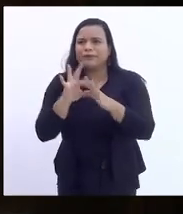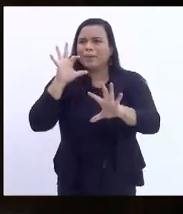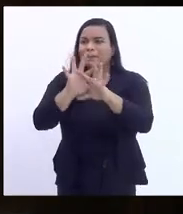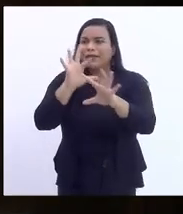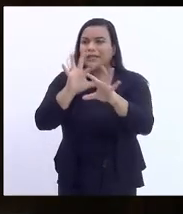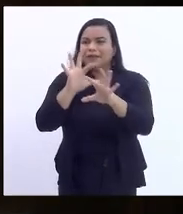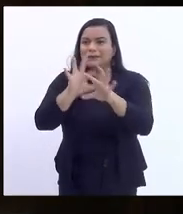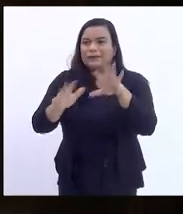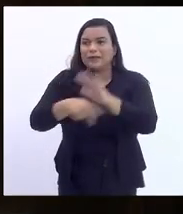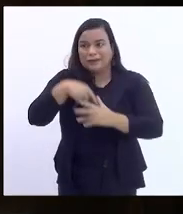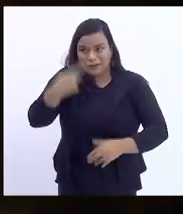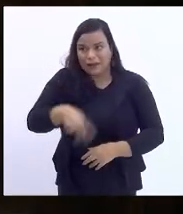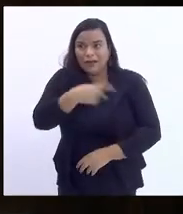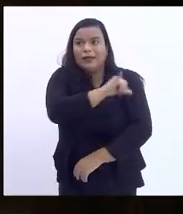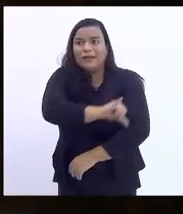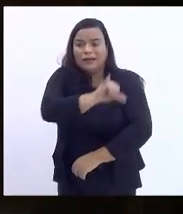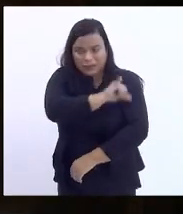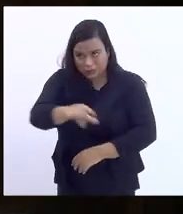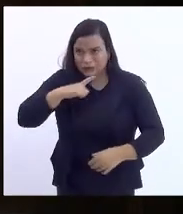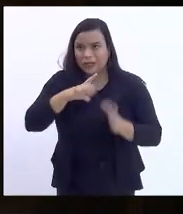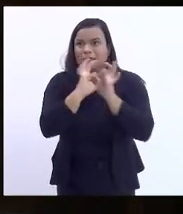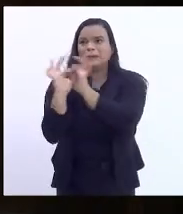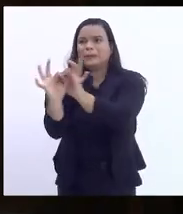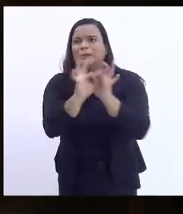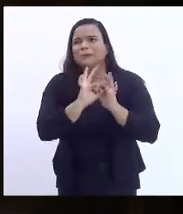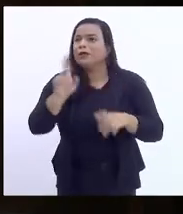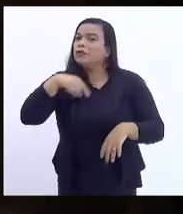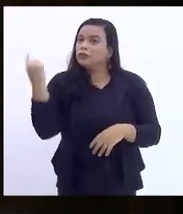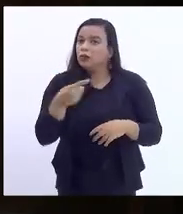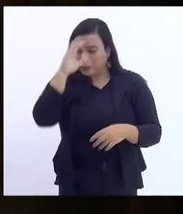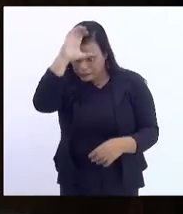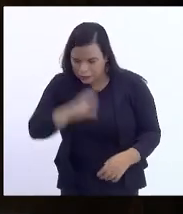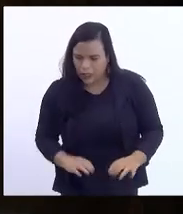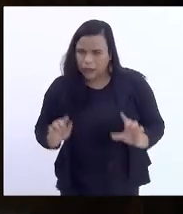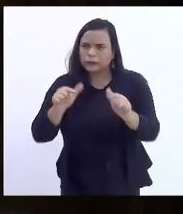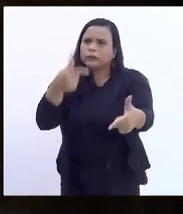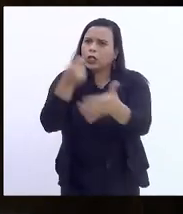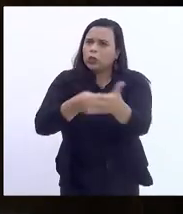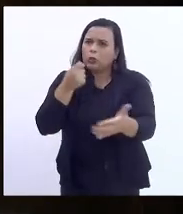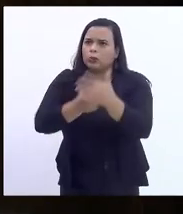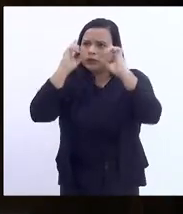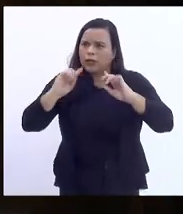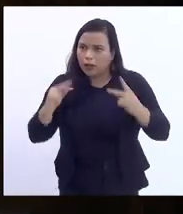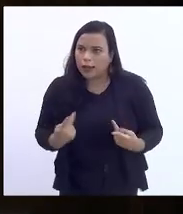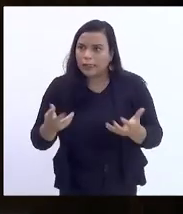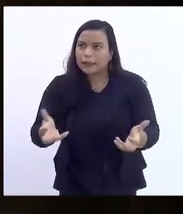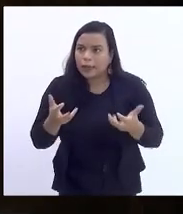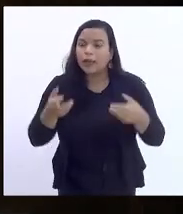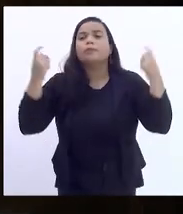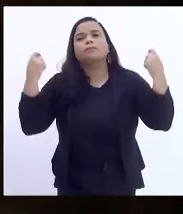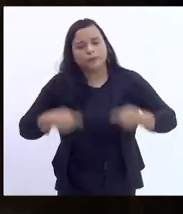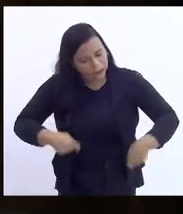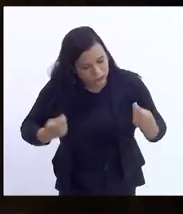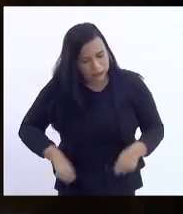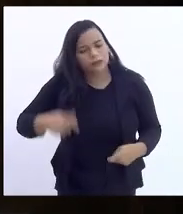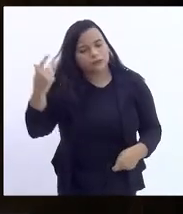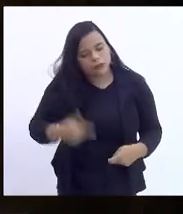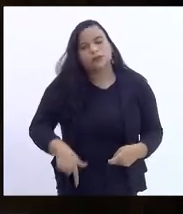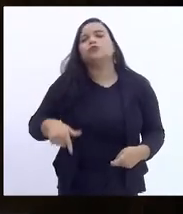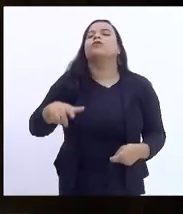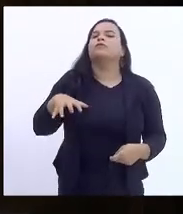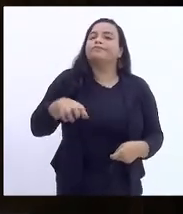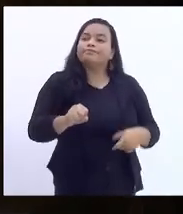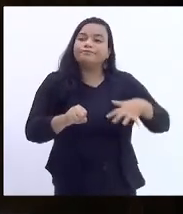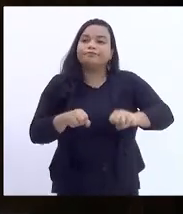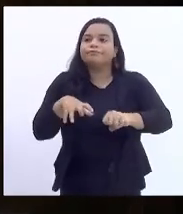hoje agora se a gente quer lutar por cidadania e direitos humanos nós temos que reconquistar também no nosso estado